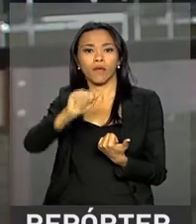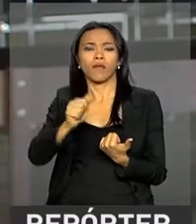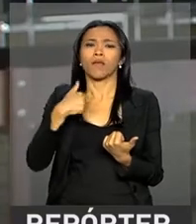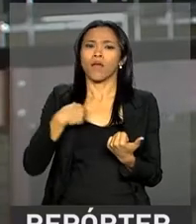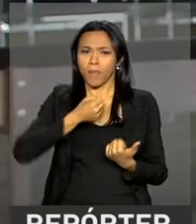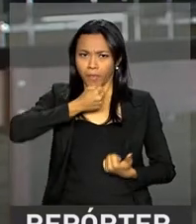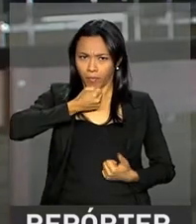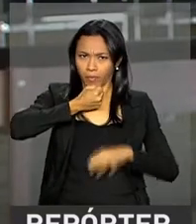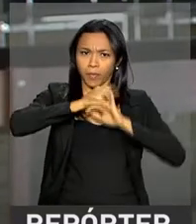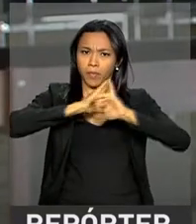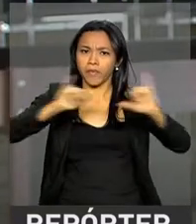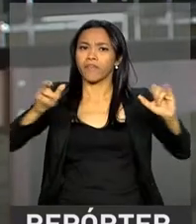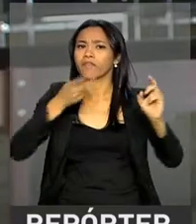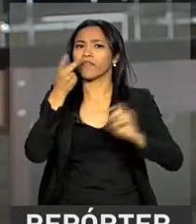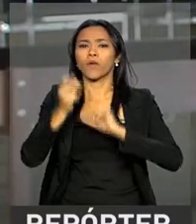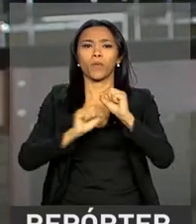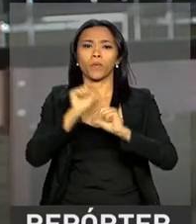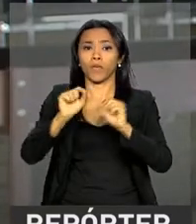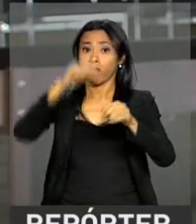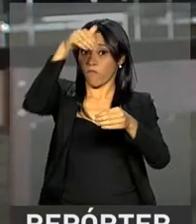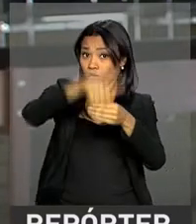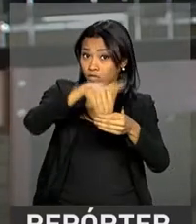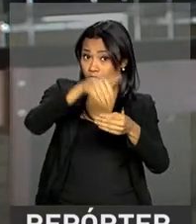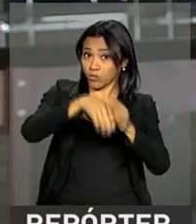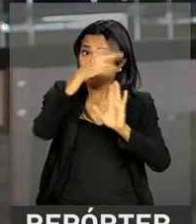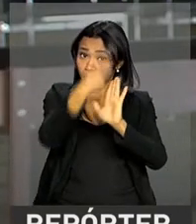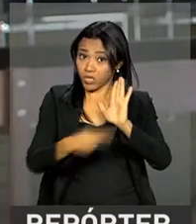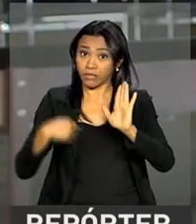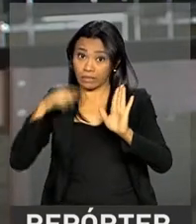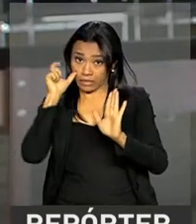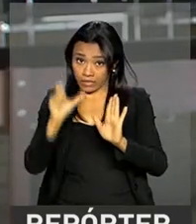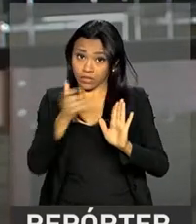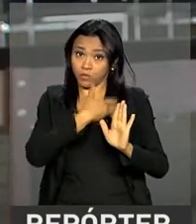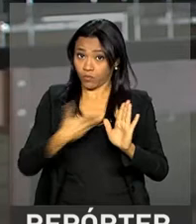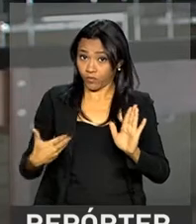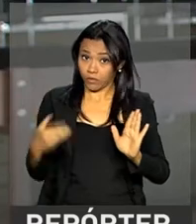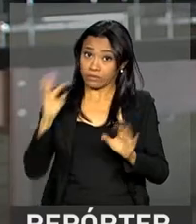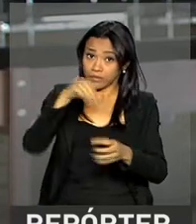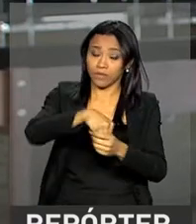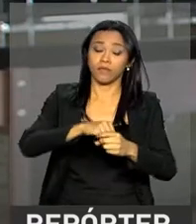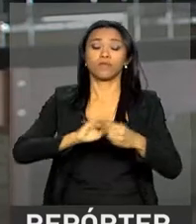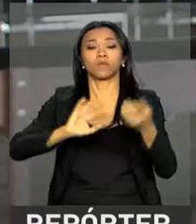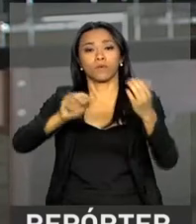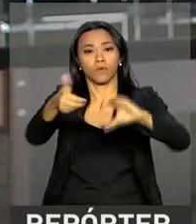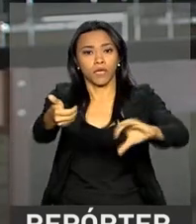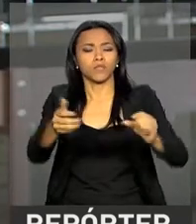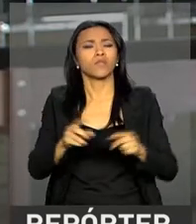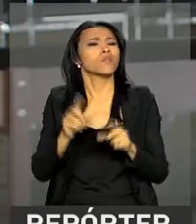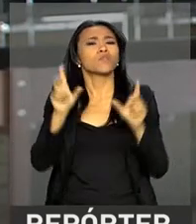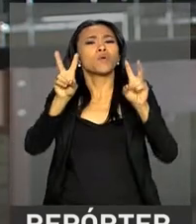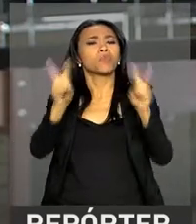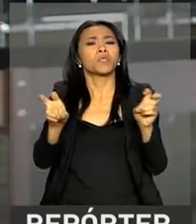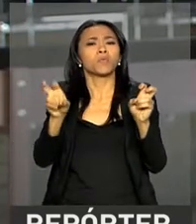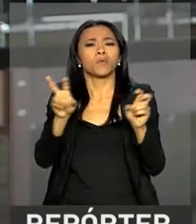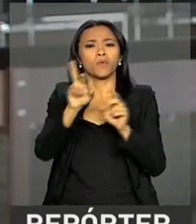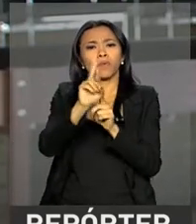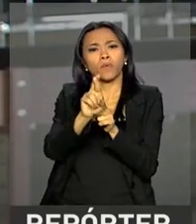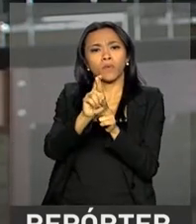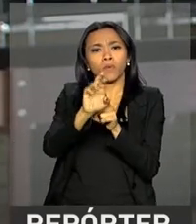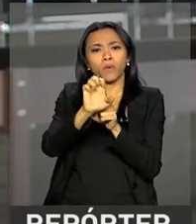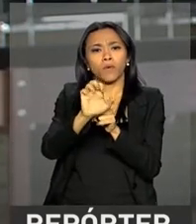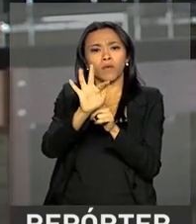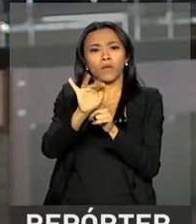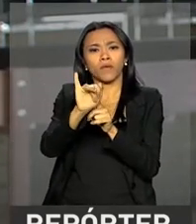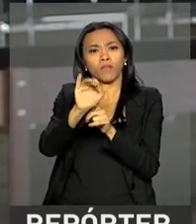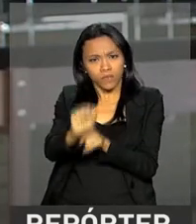a votação de projetos de interesse do governo no congresso sobre o refis ele disse que vai conversar com o ministro